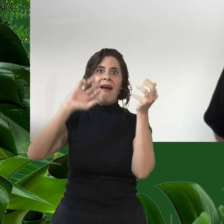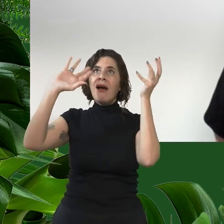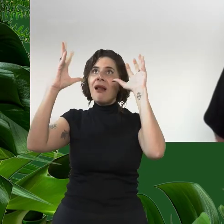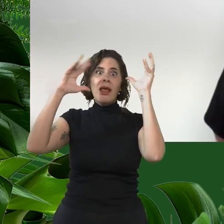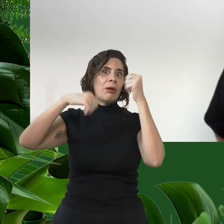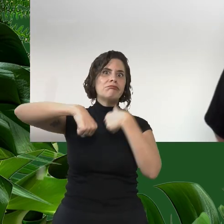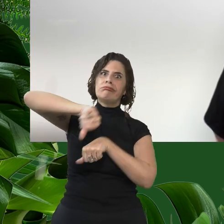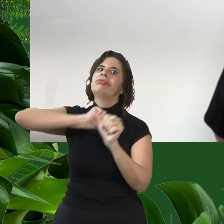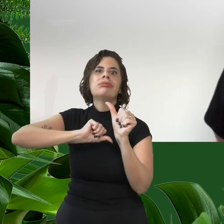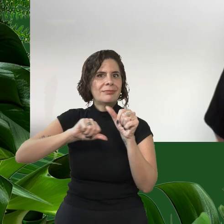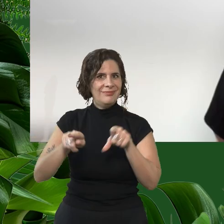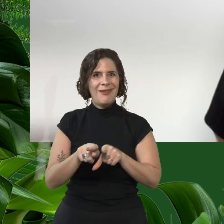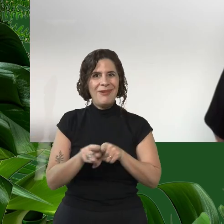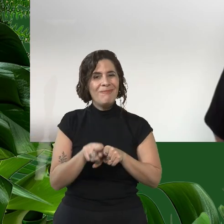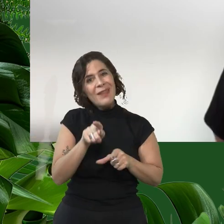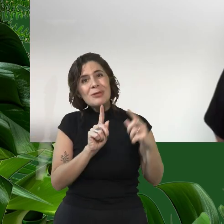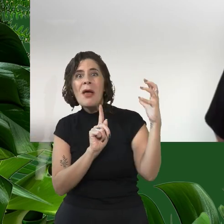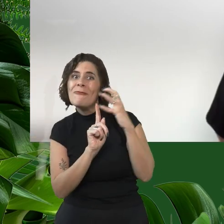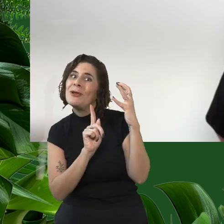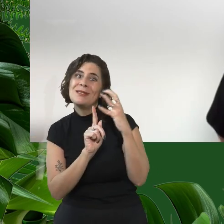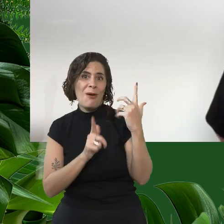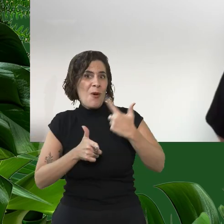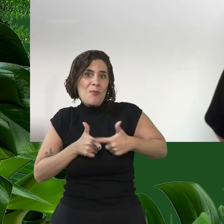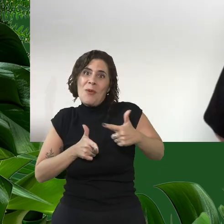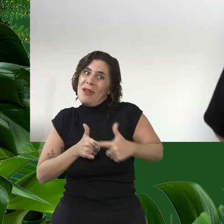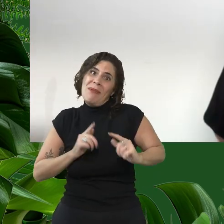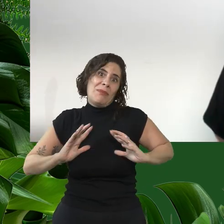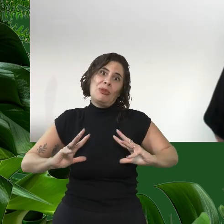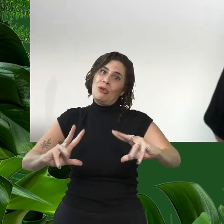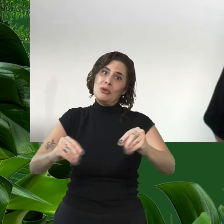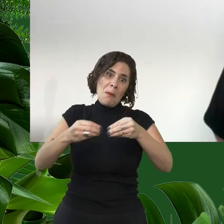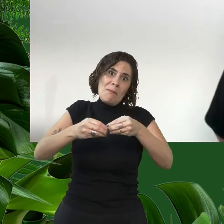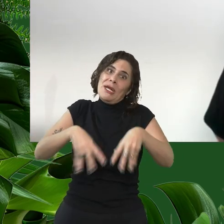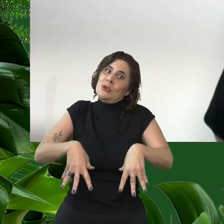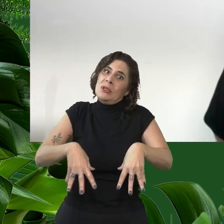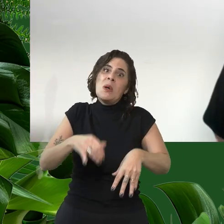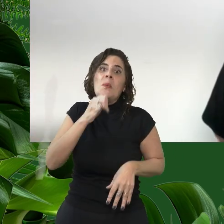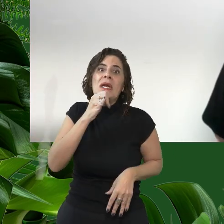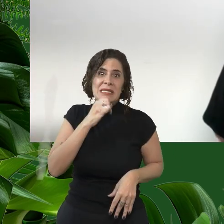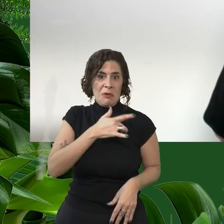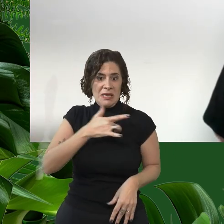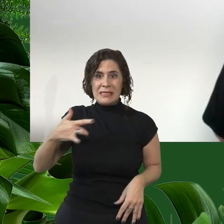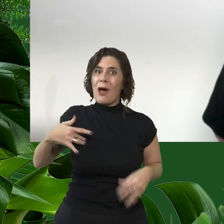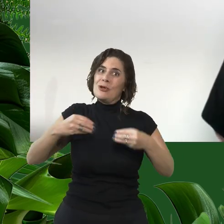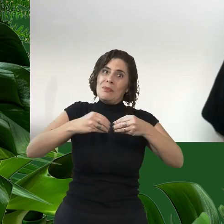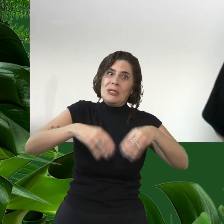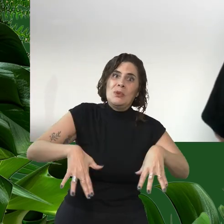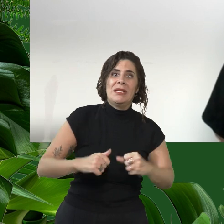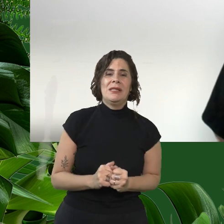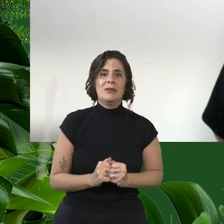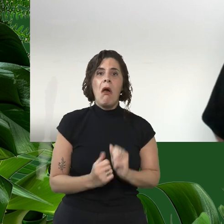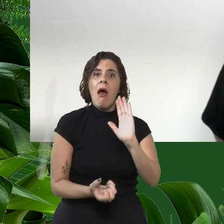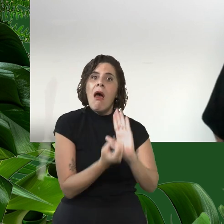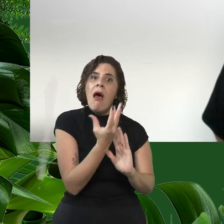de problemas que afetam a todos, afetam a saúde, a produção de alimentos, o